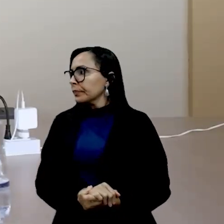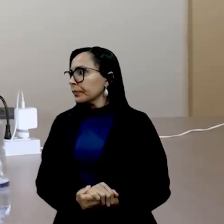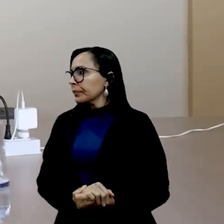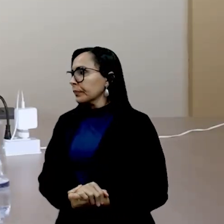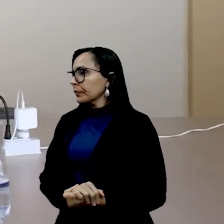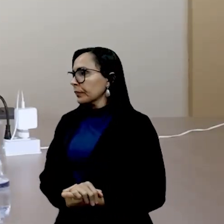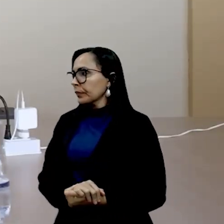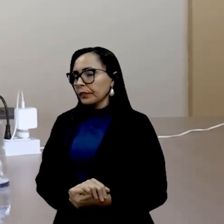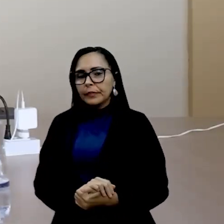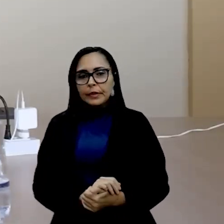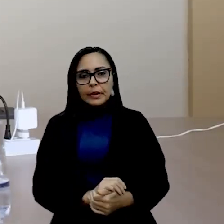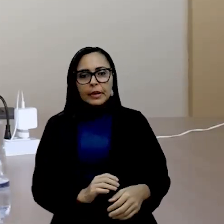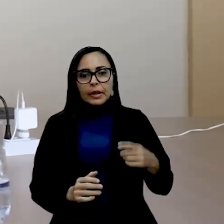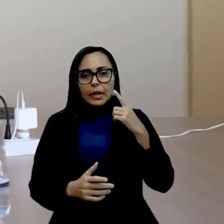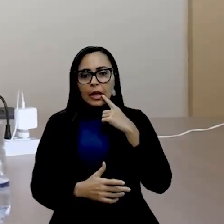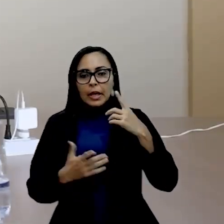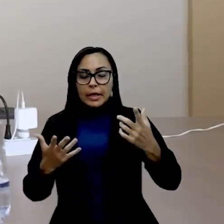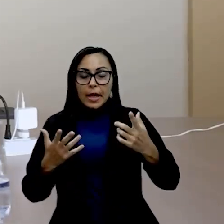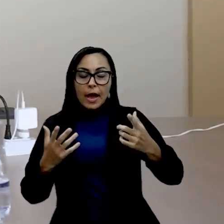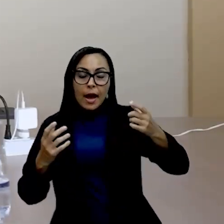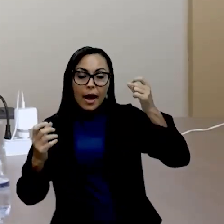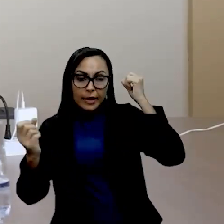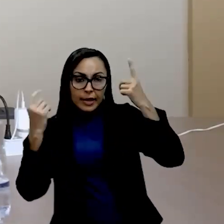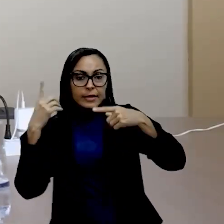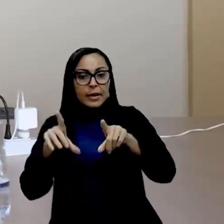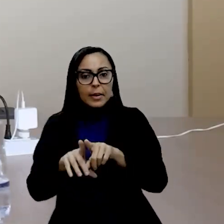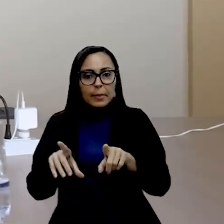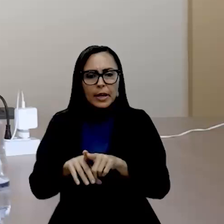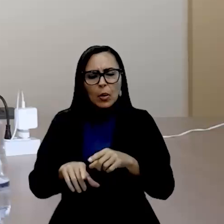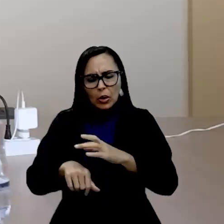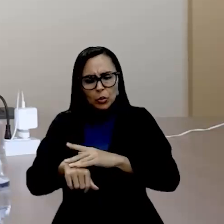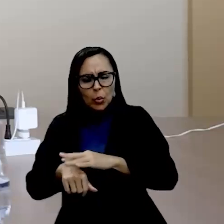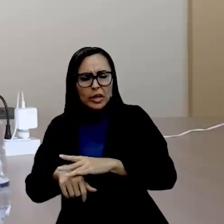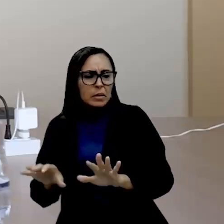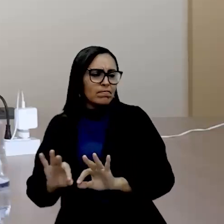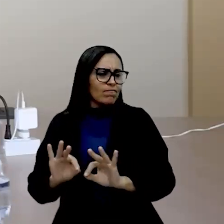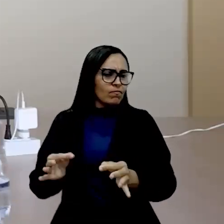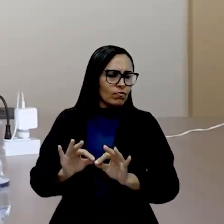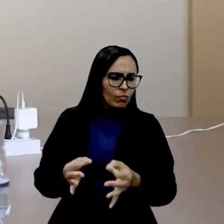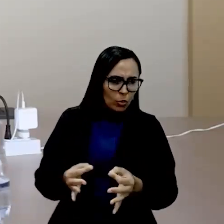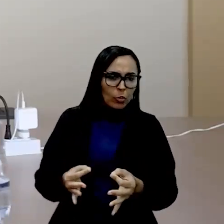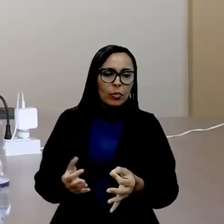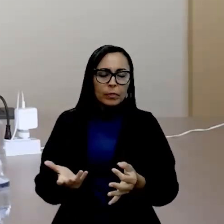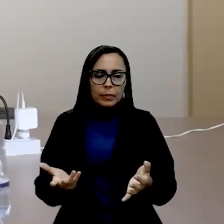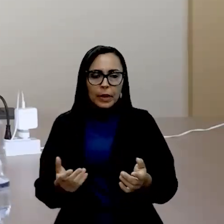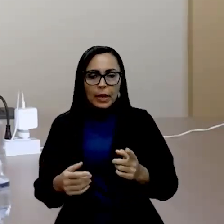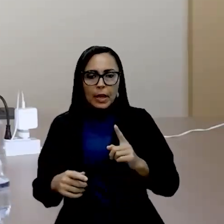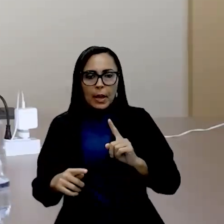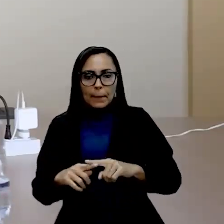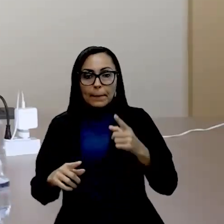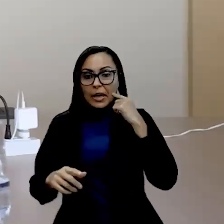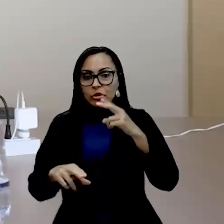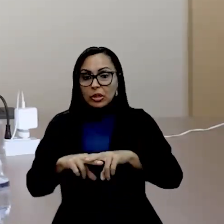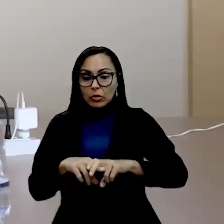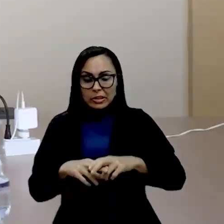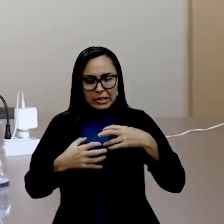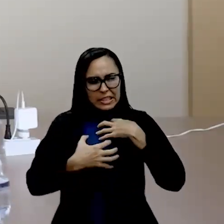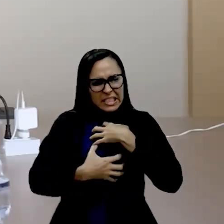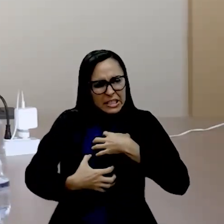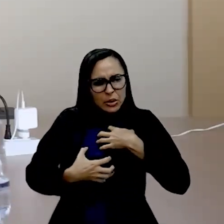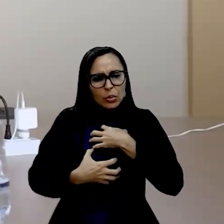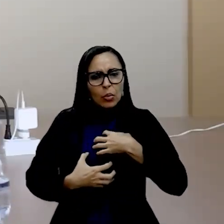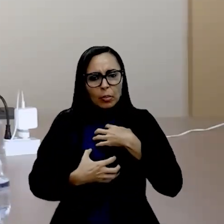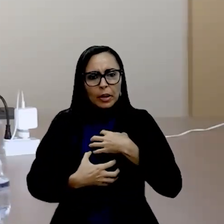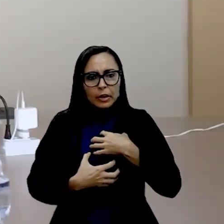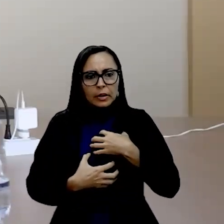E a hiperplasia benigna. Essa talvez seja a doença mais comum, né? A que mais causa sintomas. Então, a